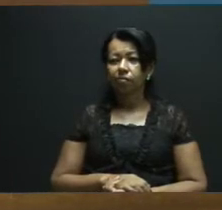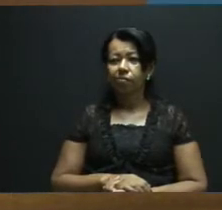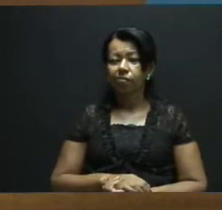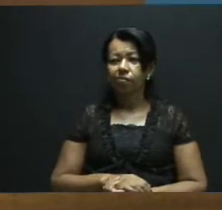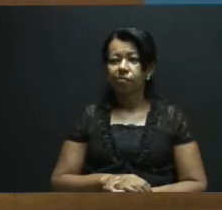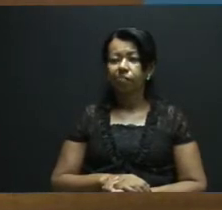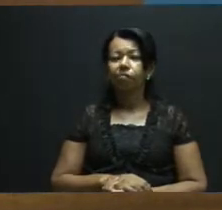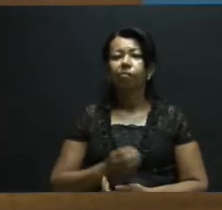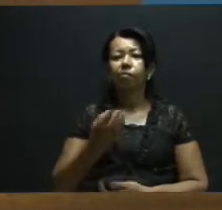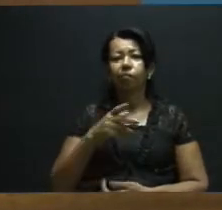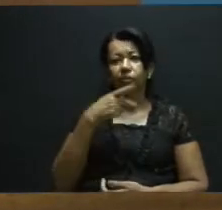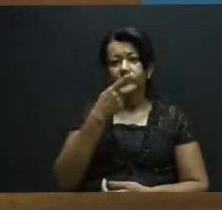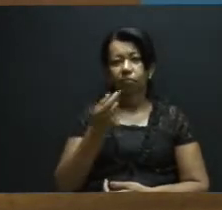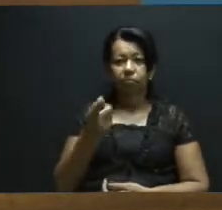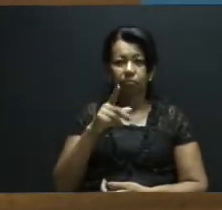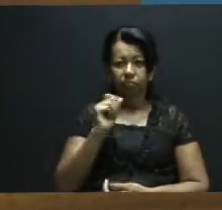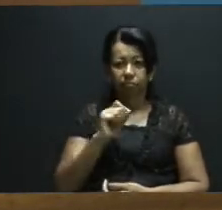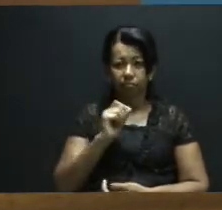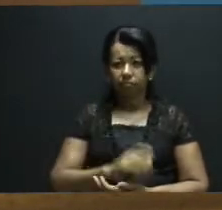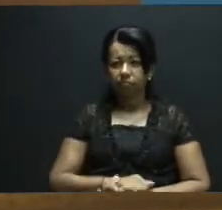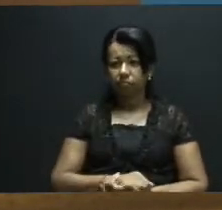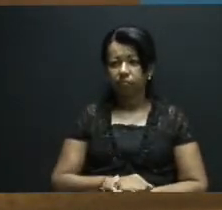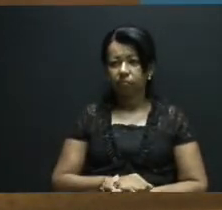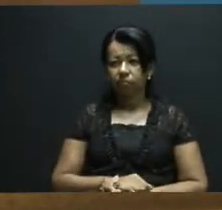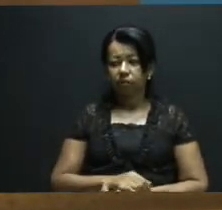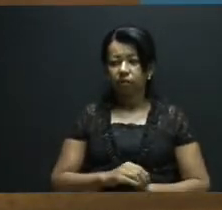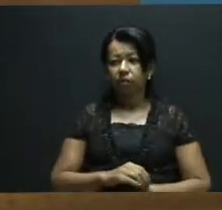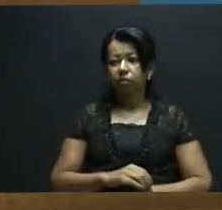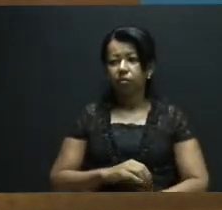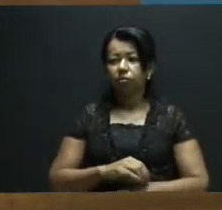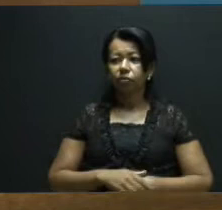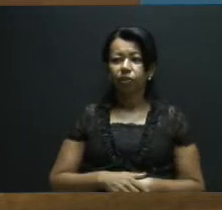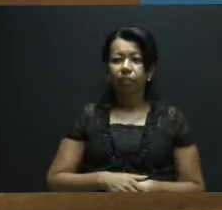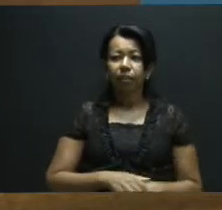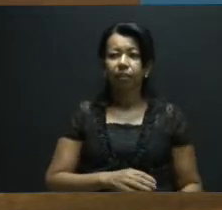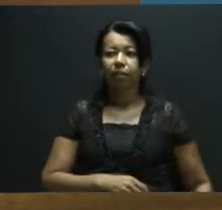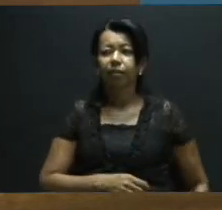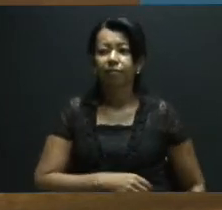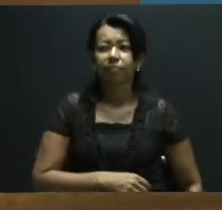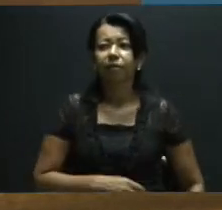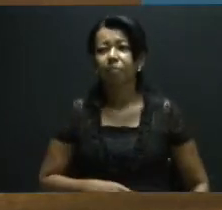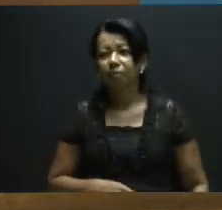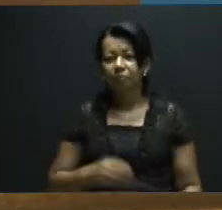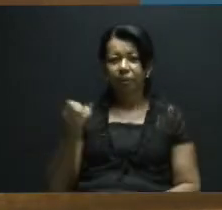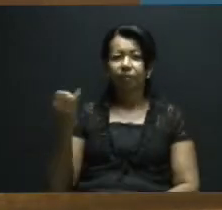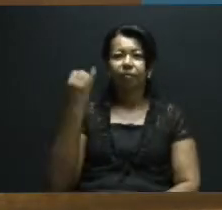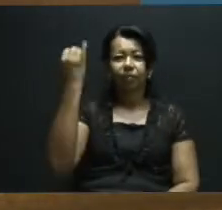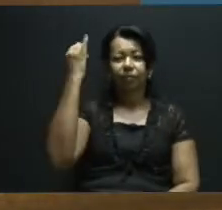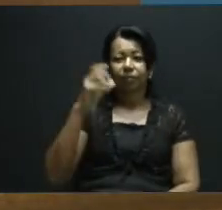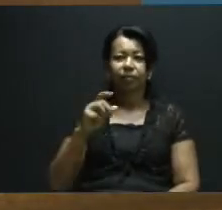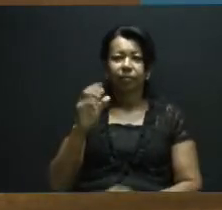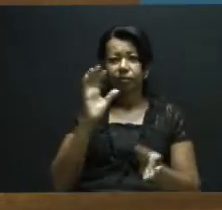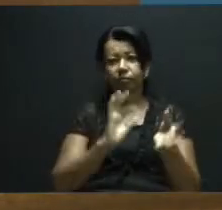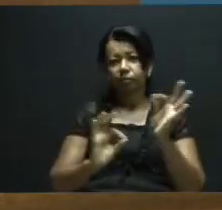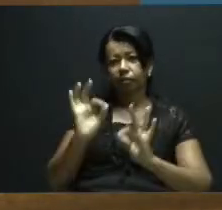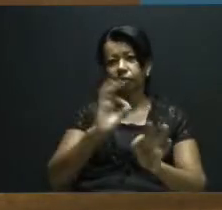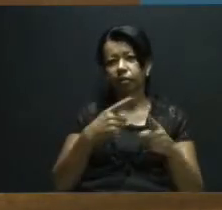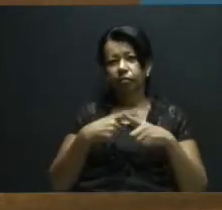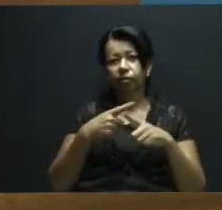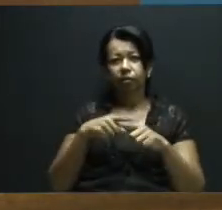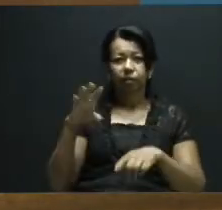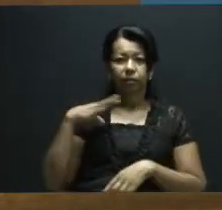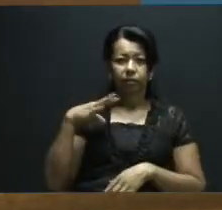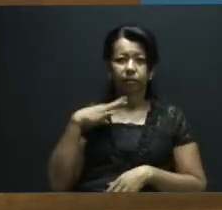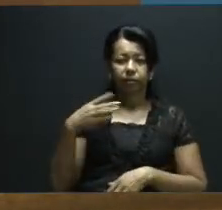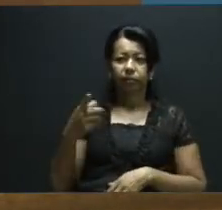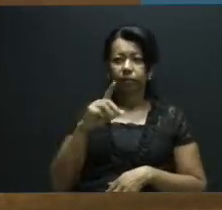reforçar e pediu o voto dos nobres vereadores também a importância do projeto até porque a cidade de